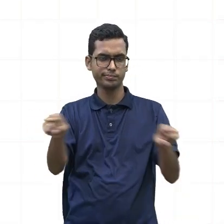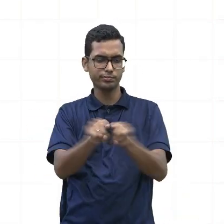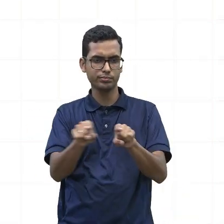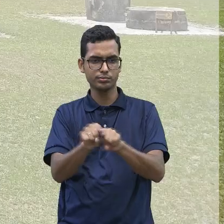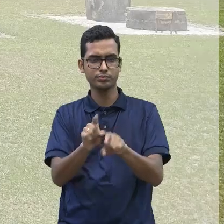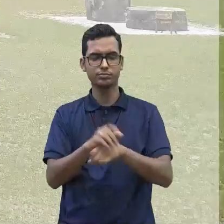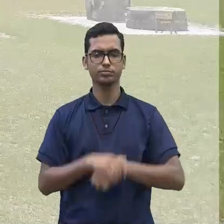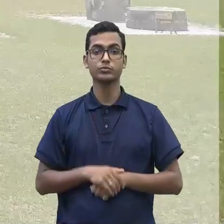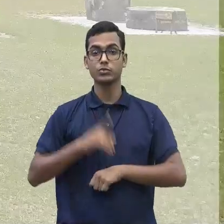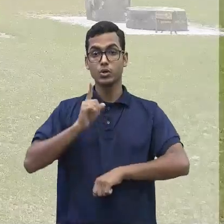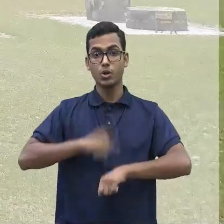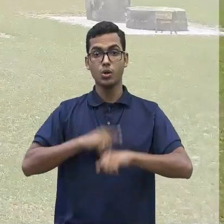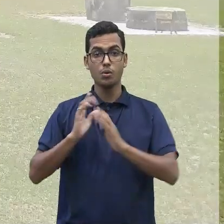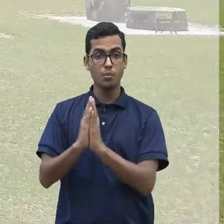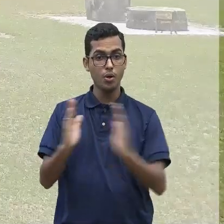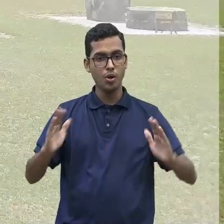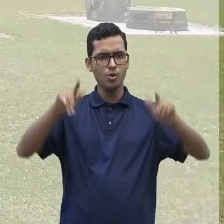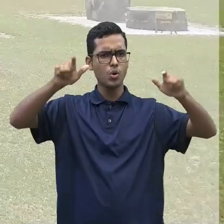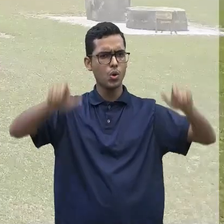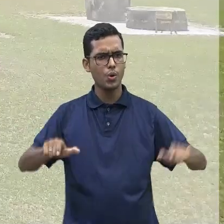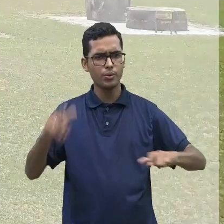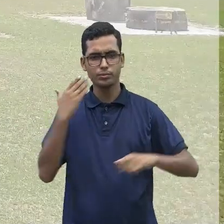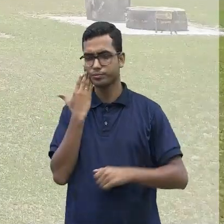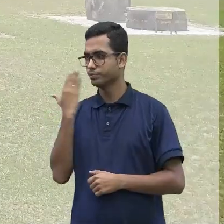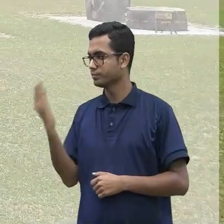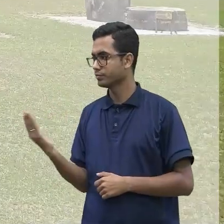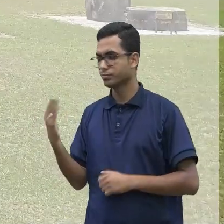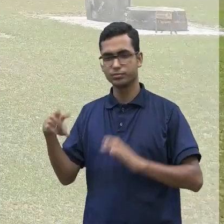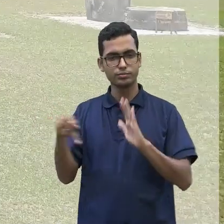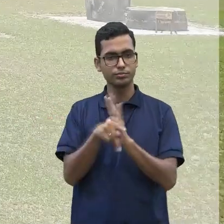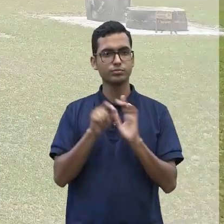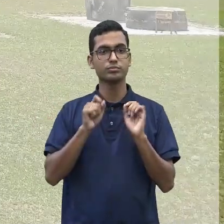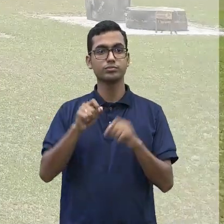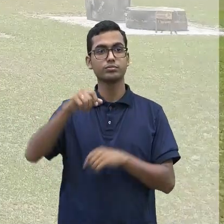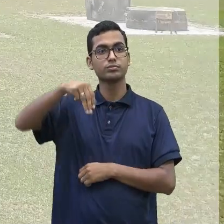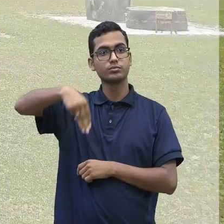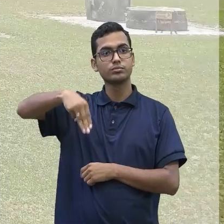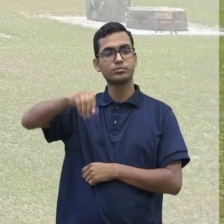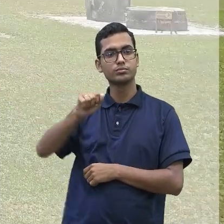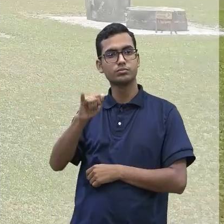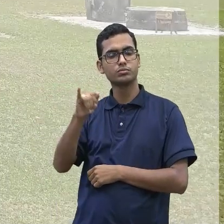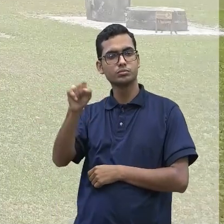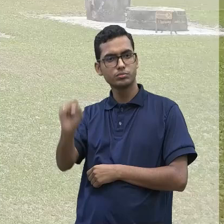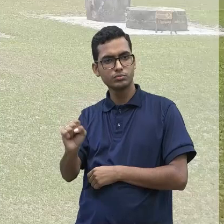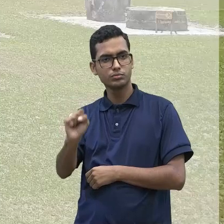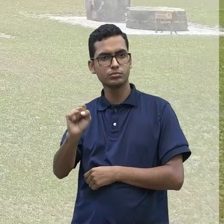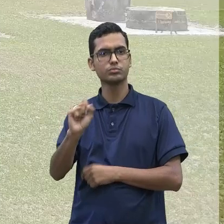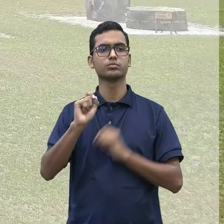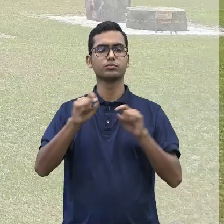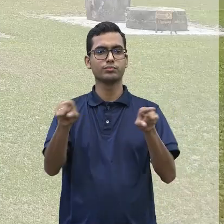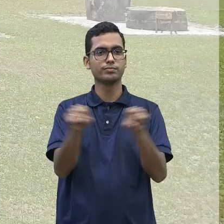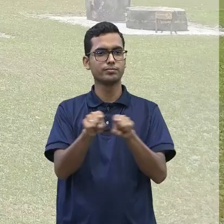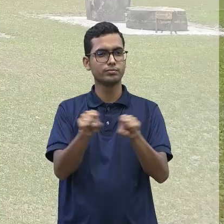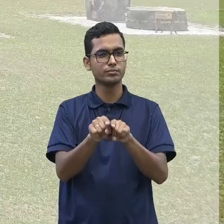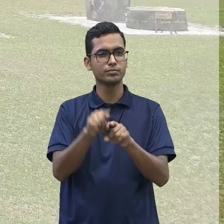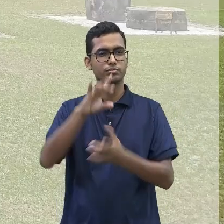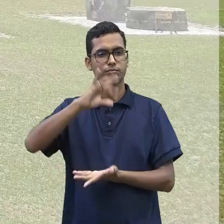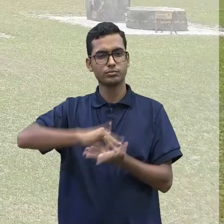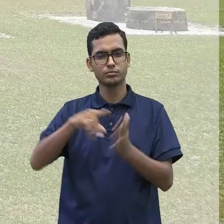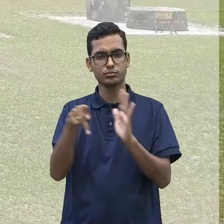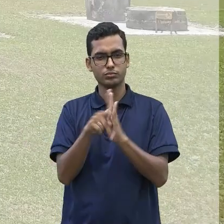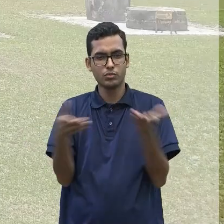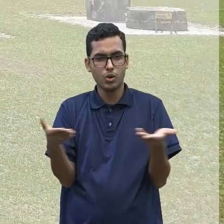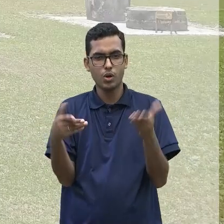inseridos aqui em uma cidade maia, as ruínas de Tikal, que atualmente fica na